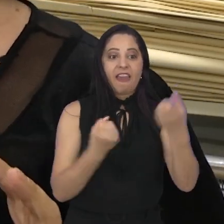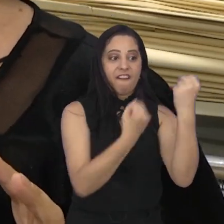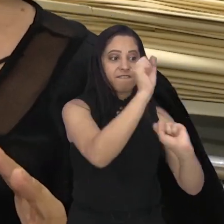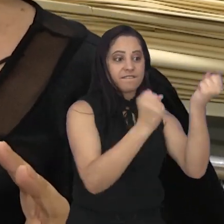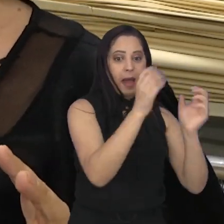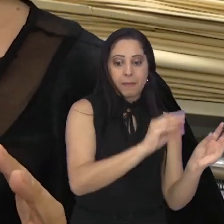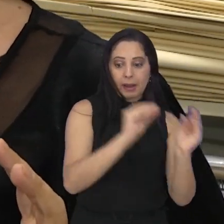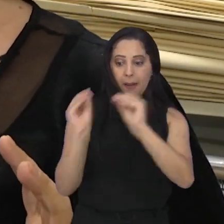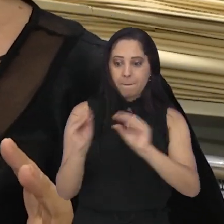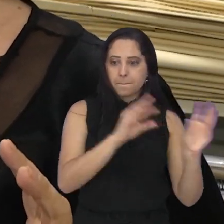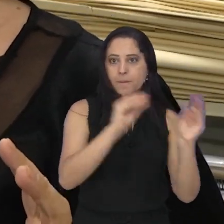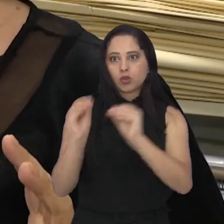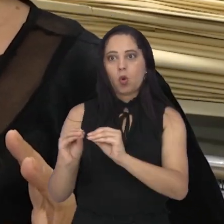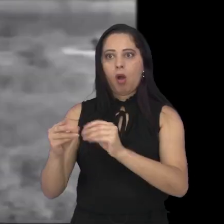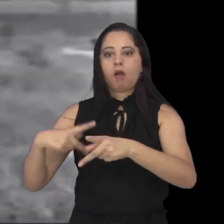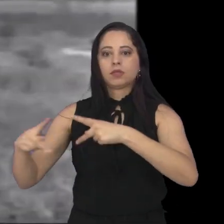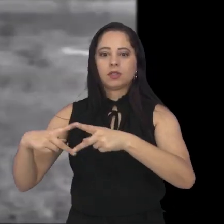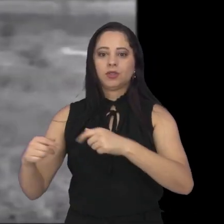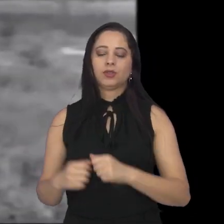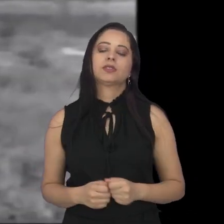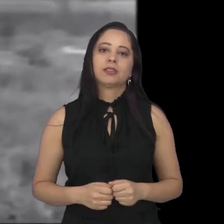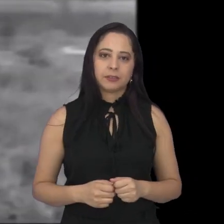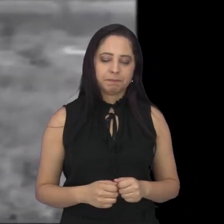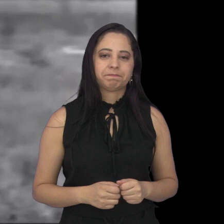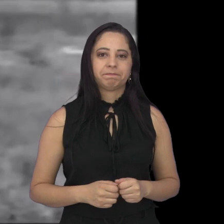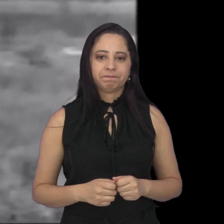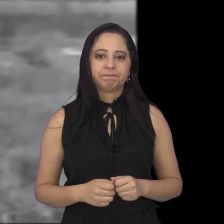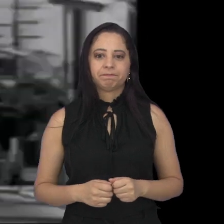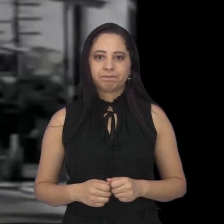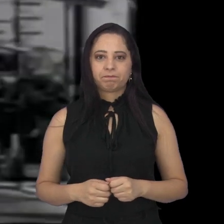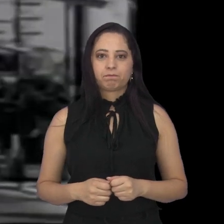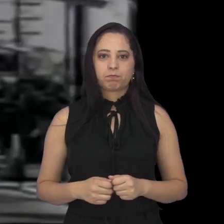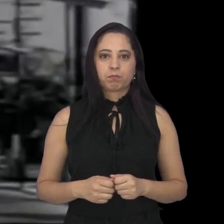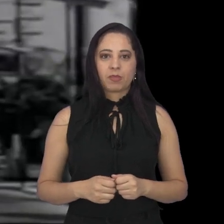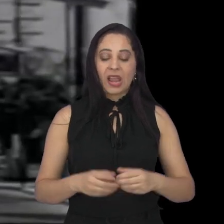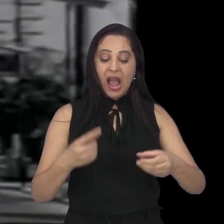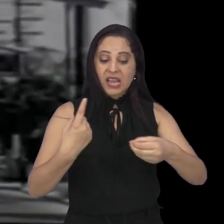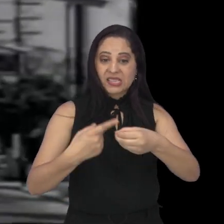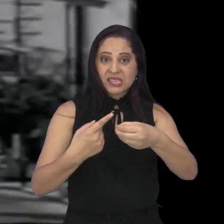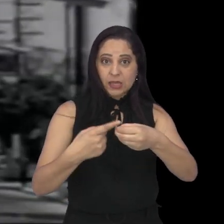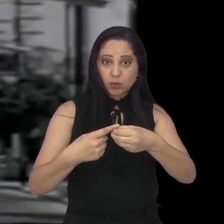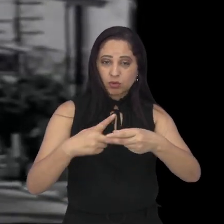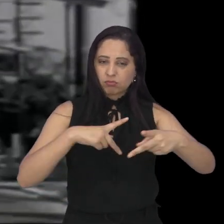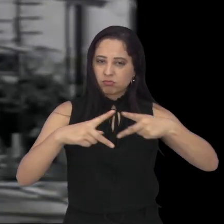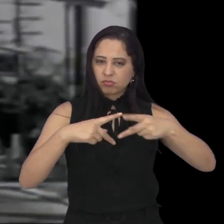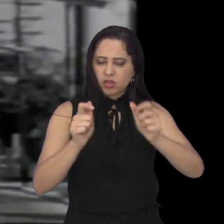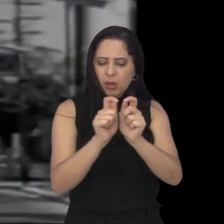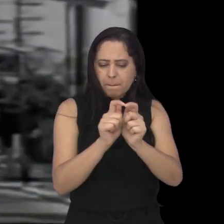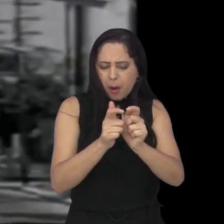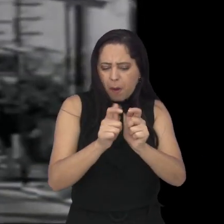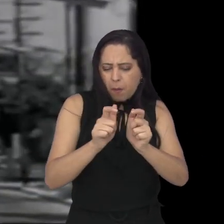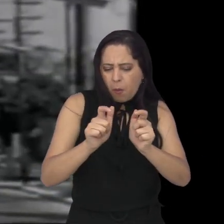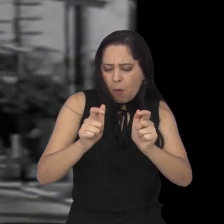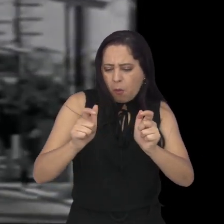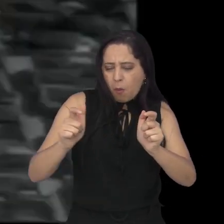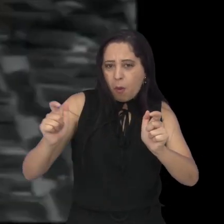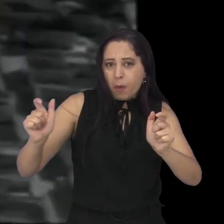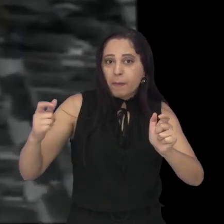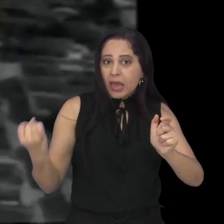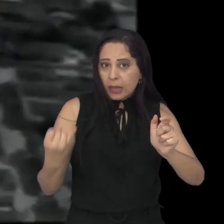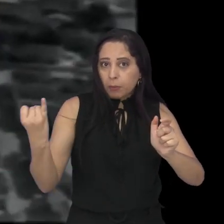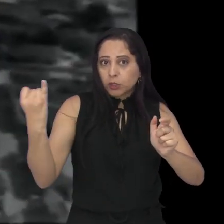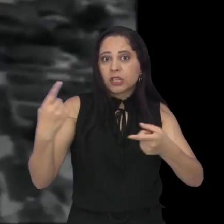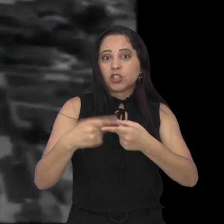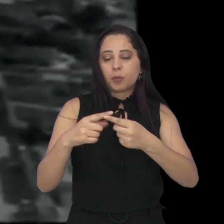grande industrialização. E este impacto no planejamento urbano, provocado pelo crescimento acelerado da cidade,